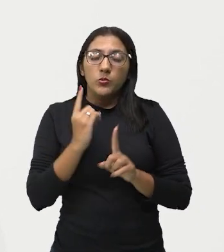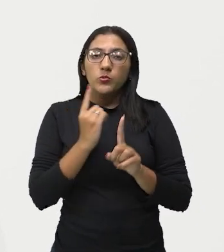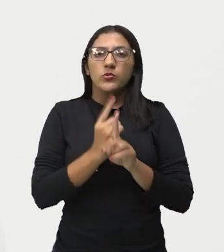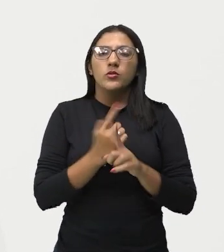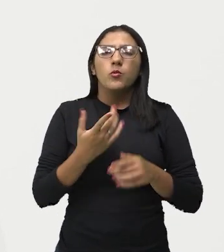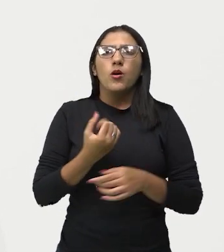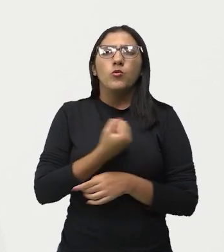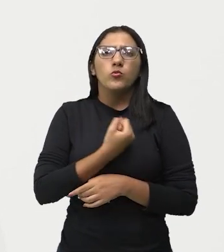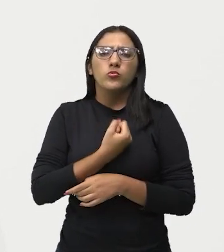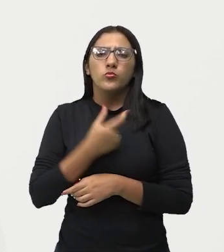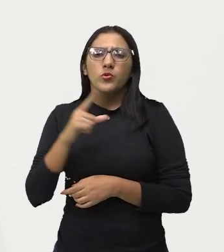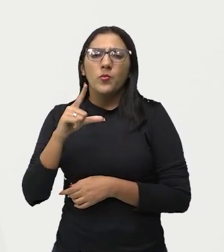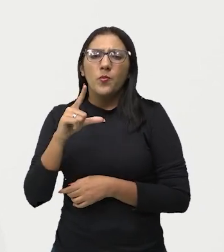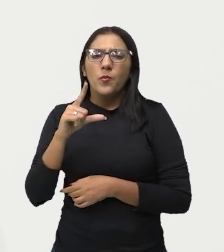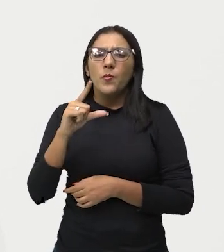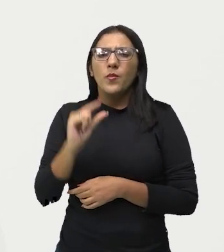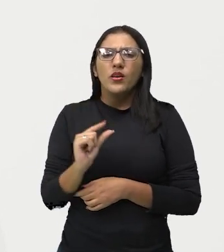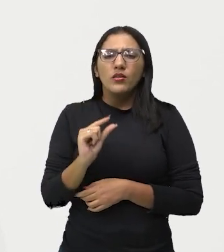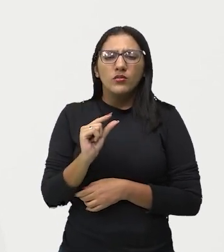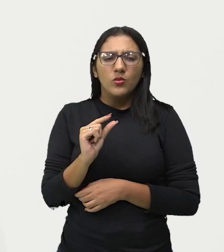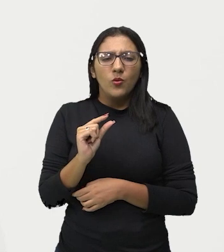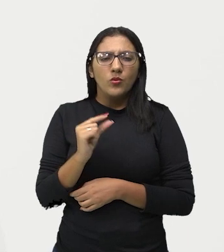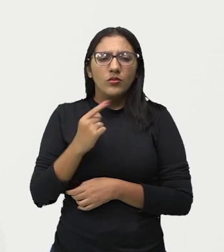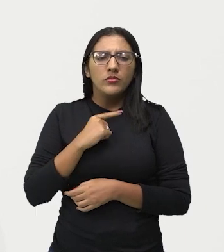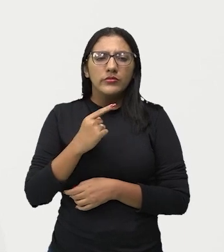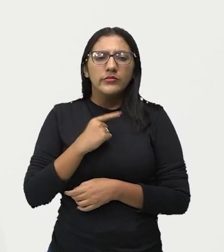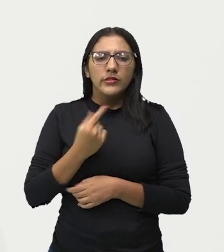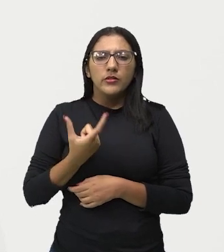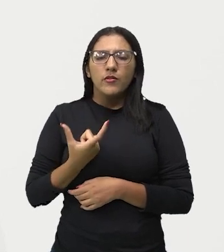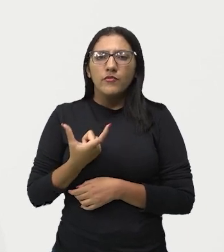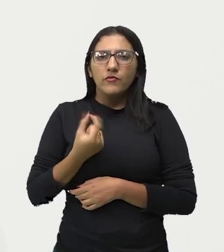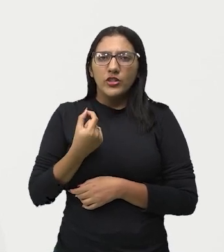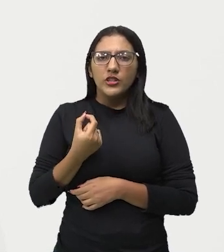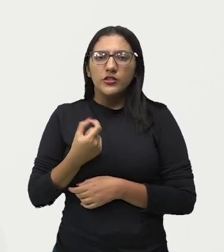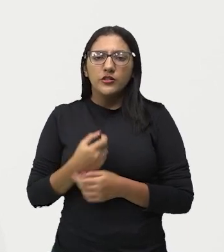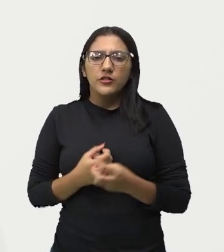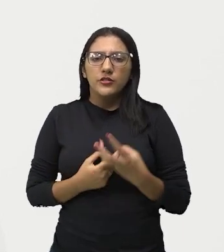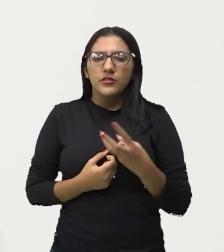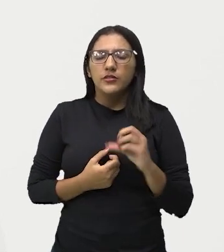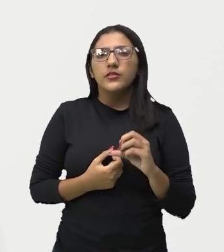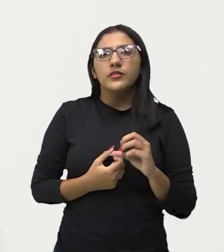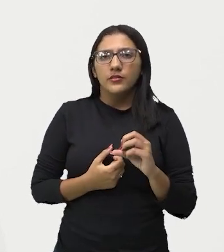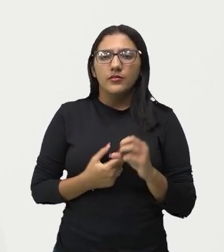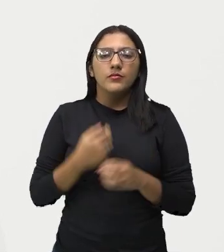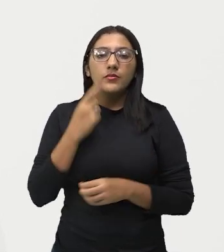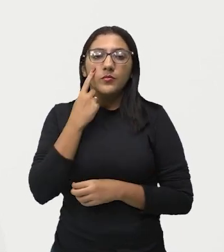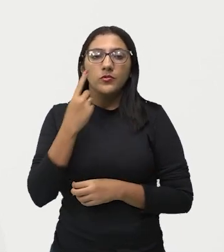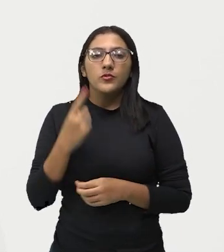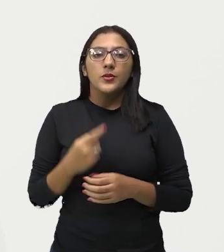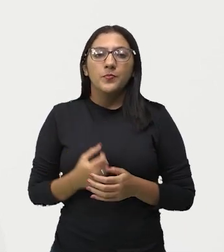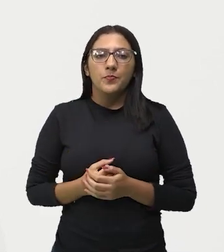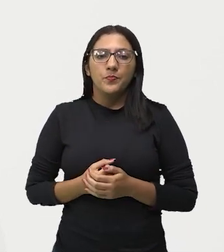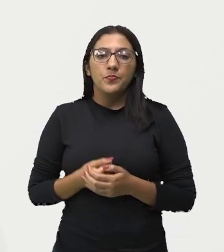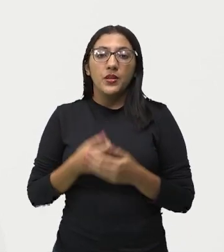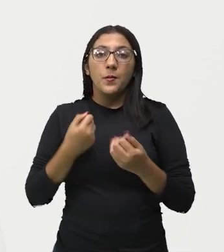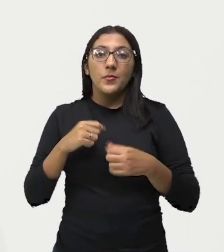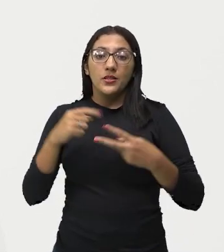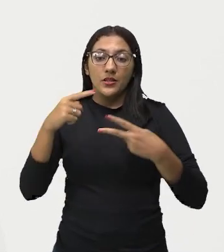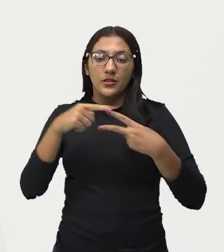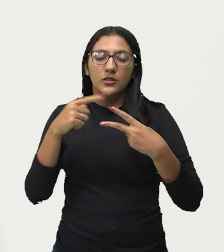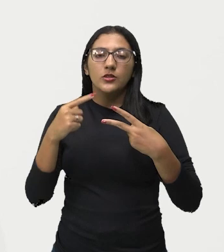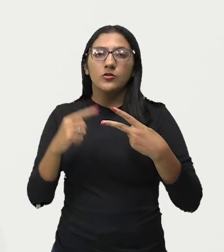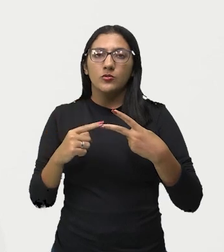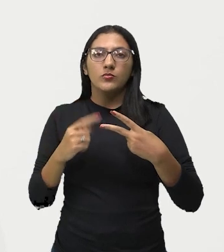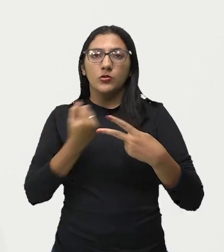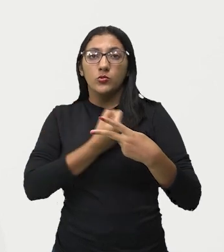o menor múltiplo comum entre 20 e 30. Quem é o menor? Olha só, comum,